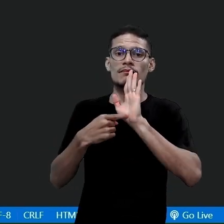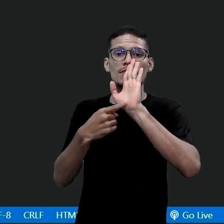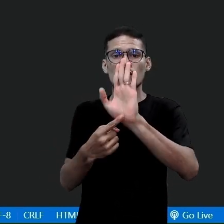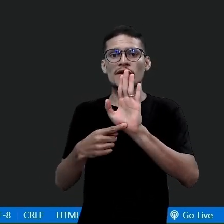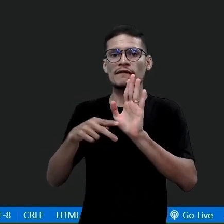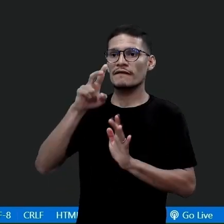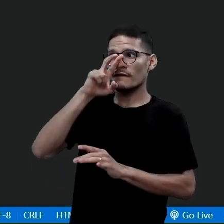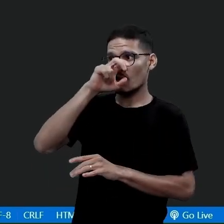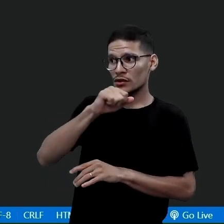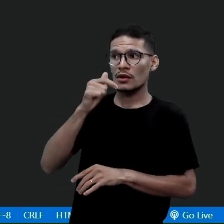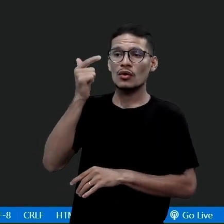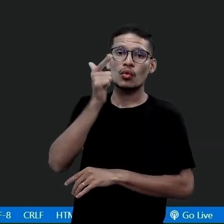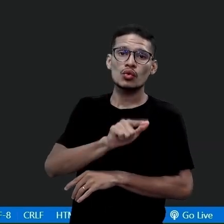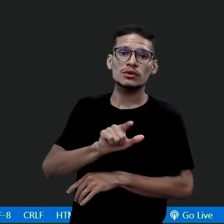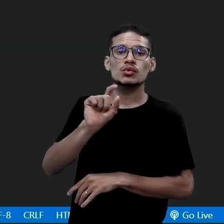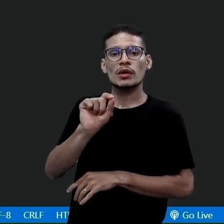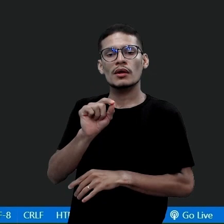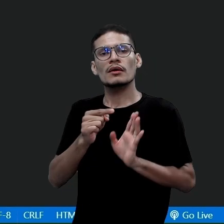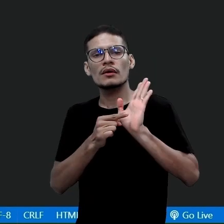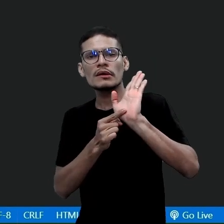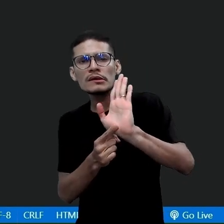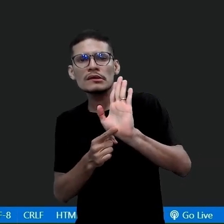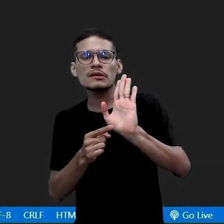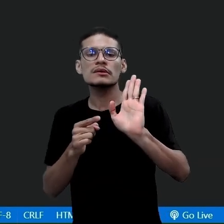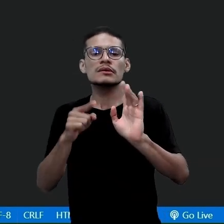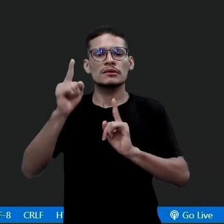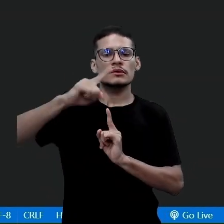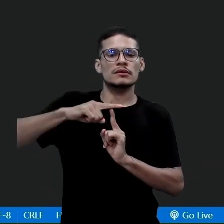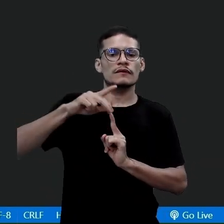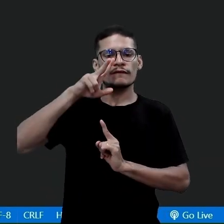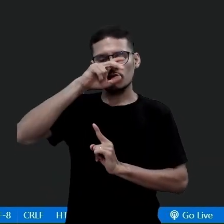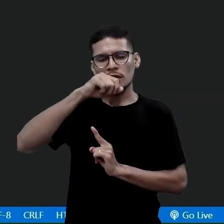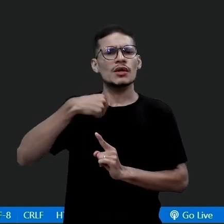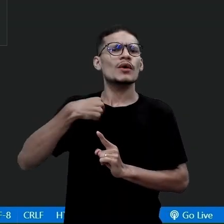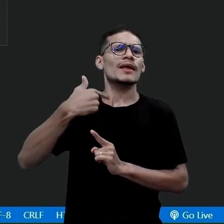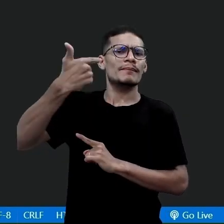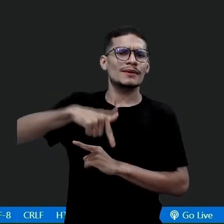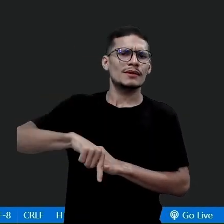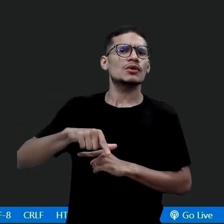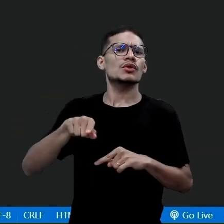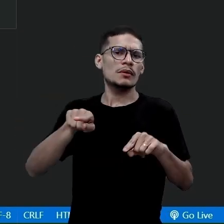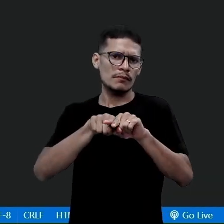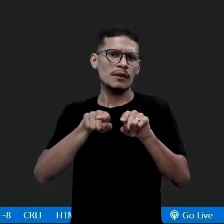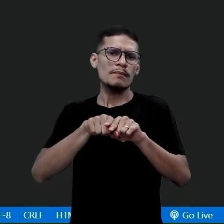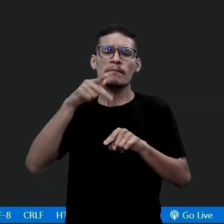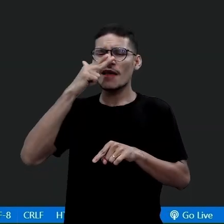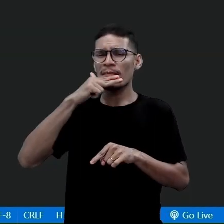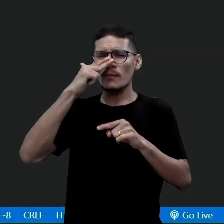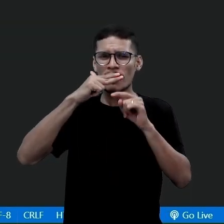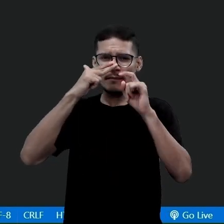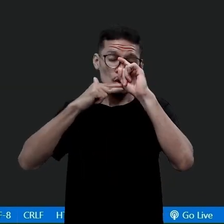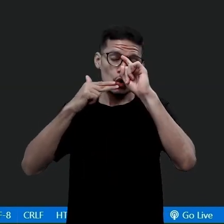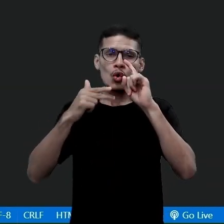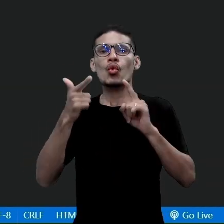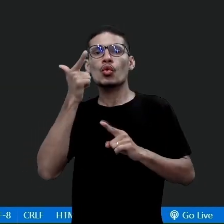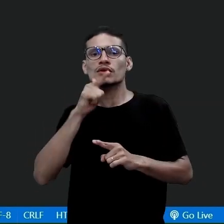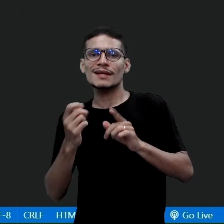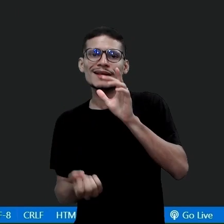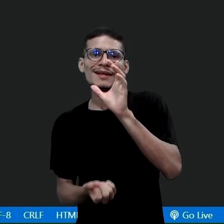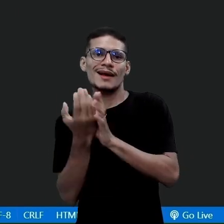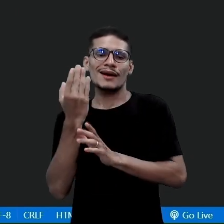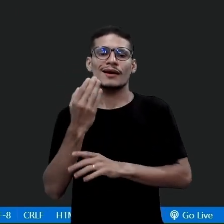para instanciar o atributo força. E vou repetir o mesmo procedimento para construir o objeto